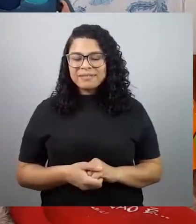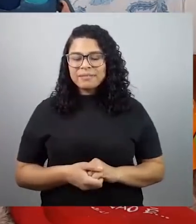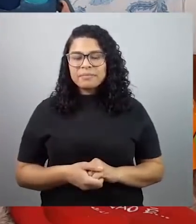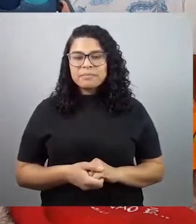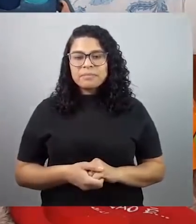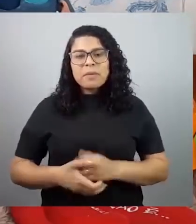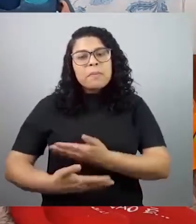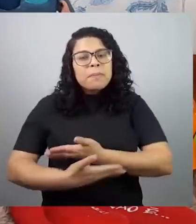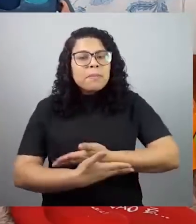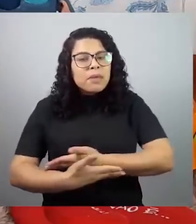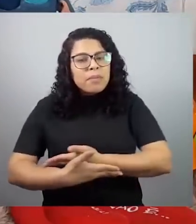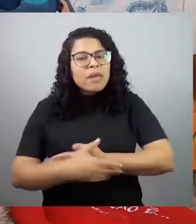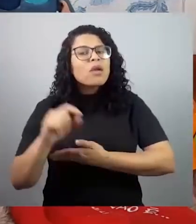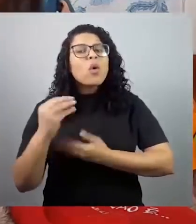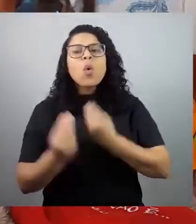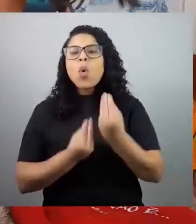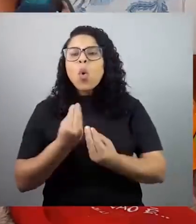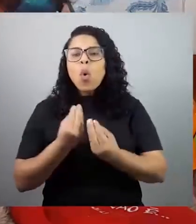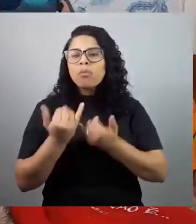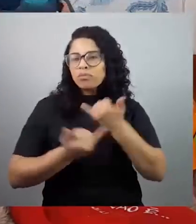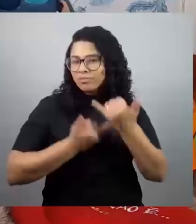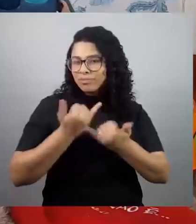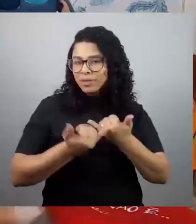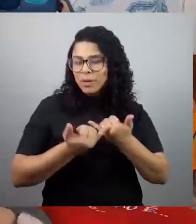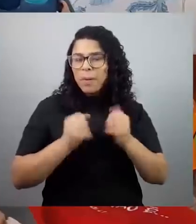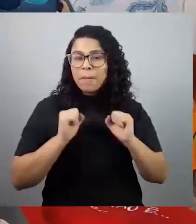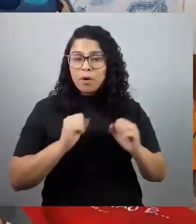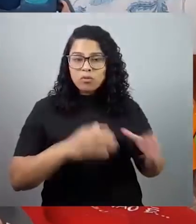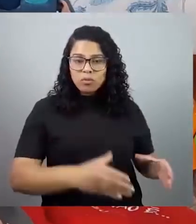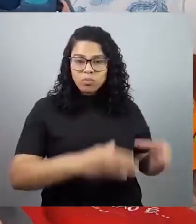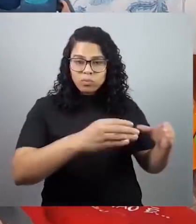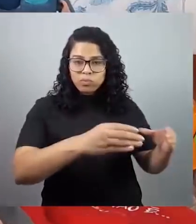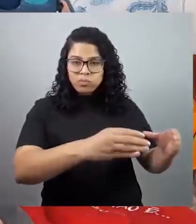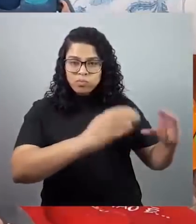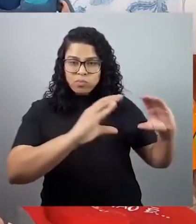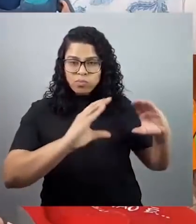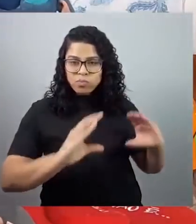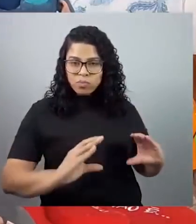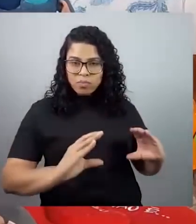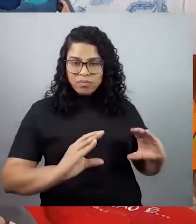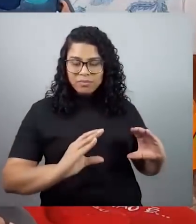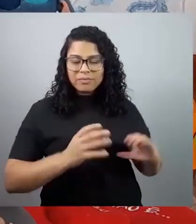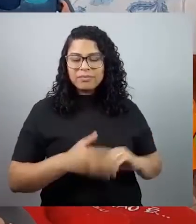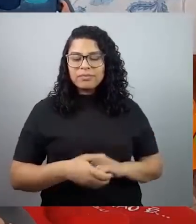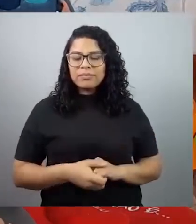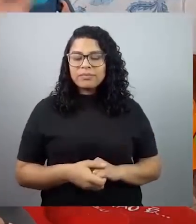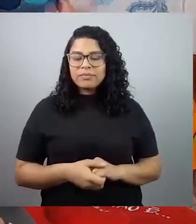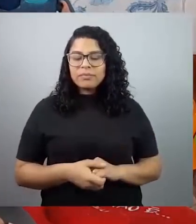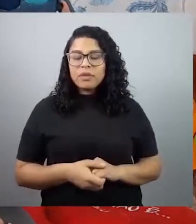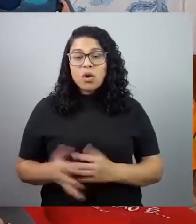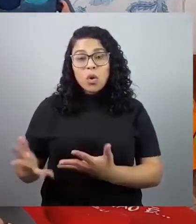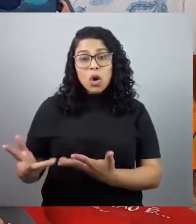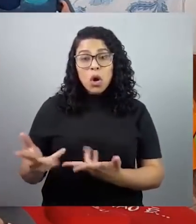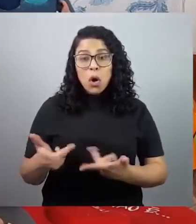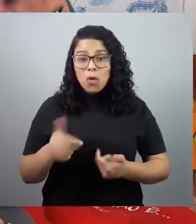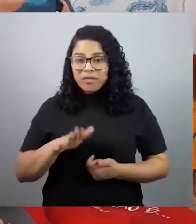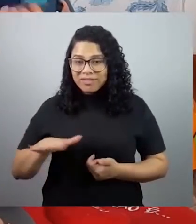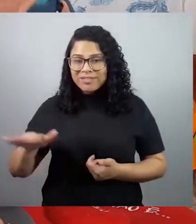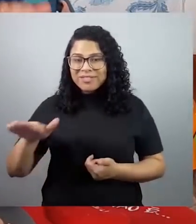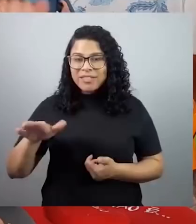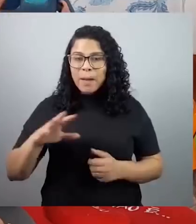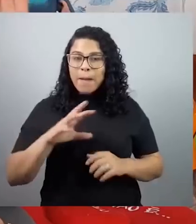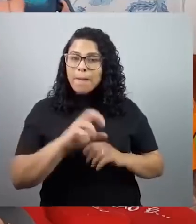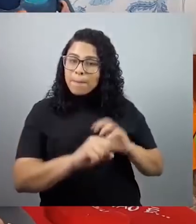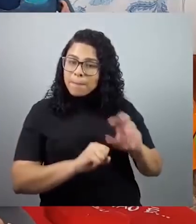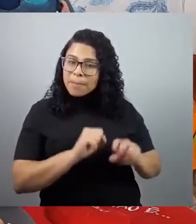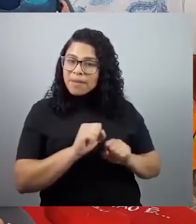os bebês, o que a gente pode fazer? A gente pode deitar esse cesto no chão e convidar as crianças para estar